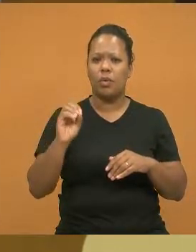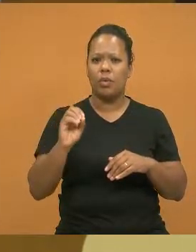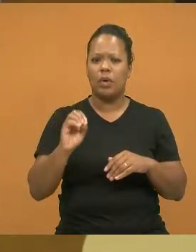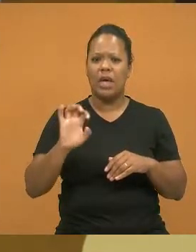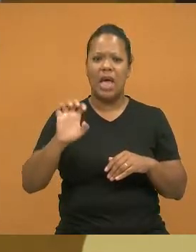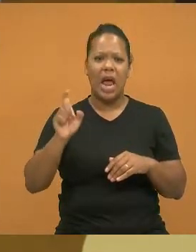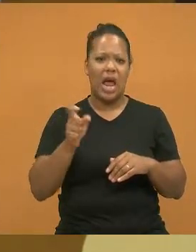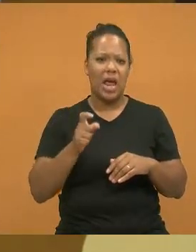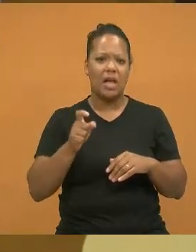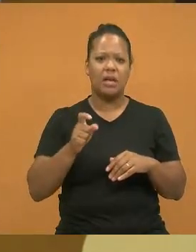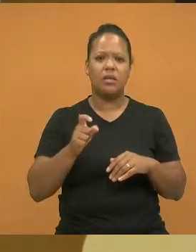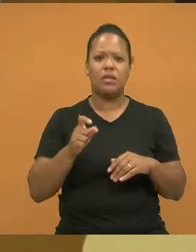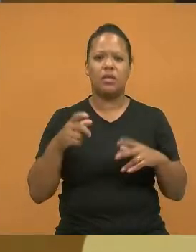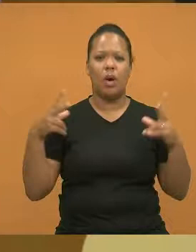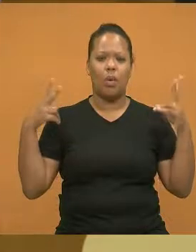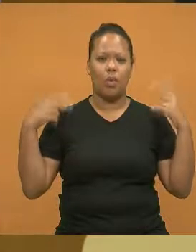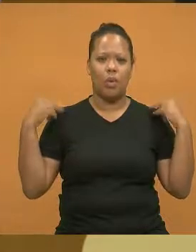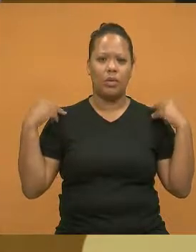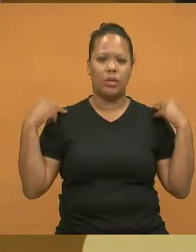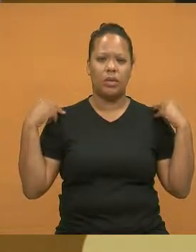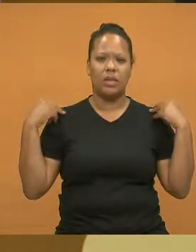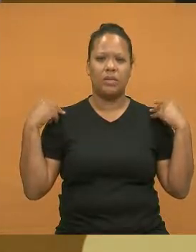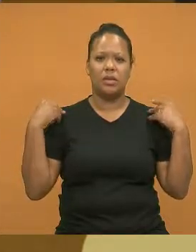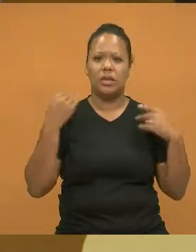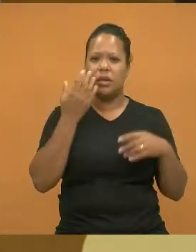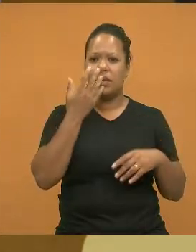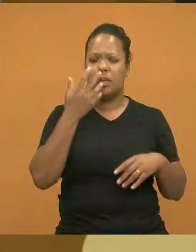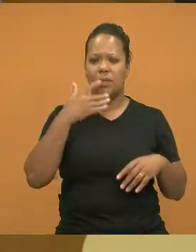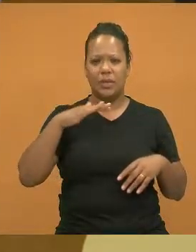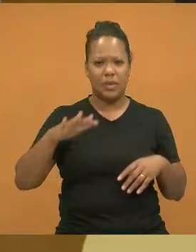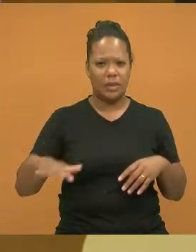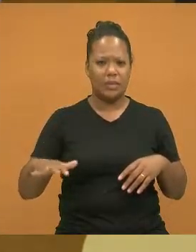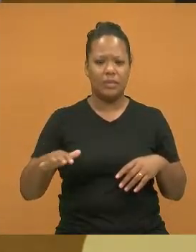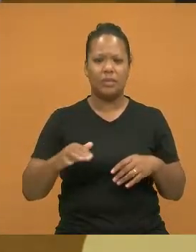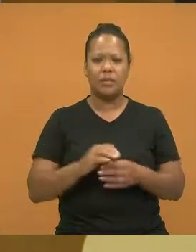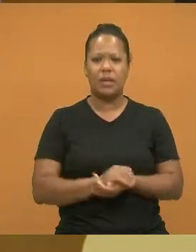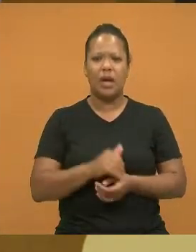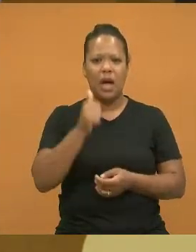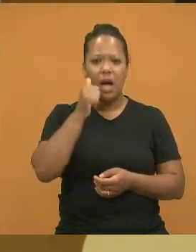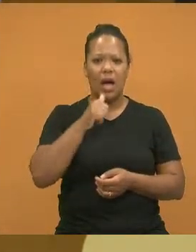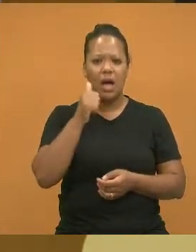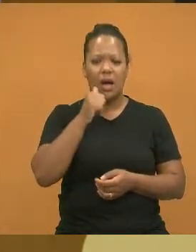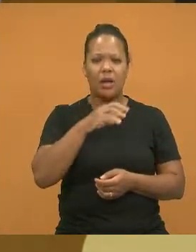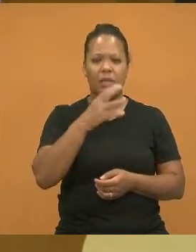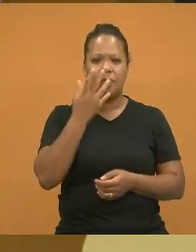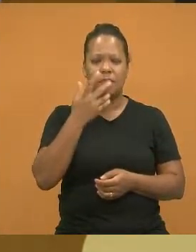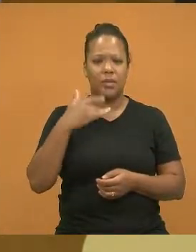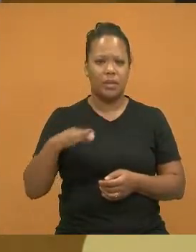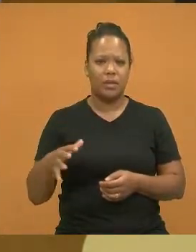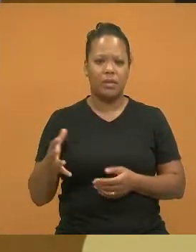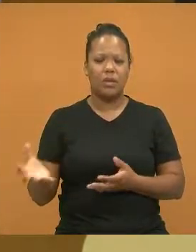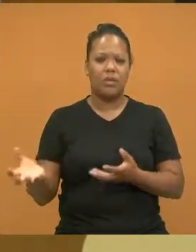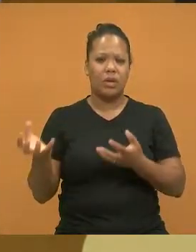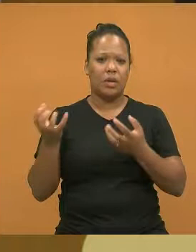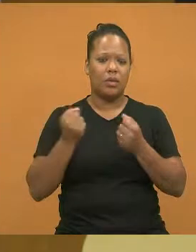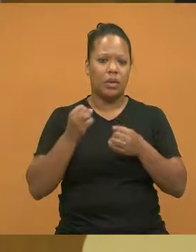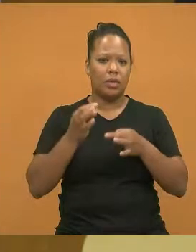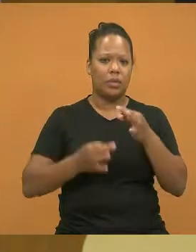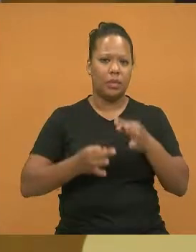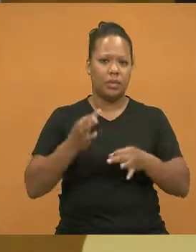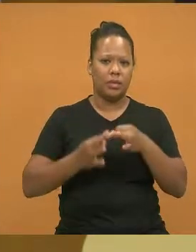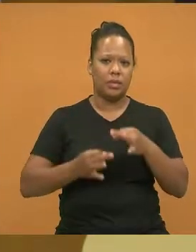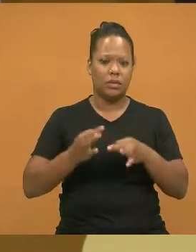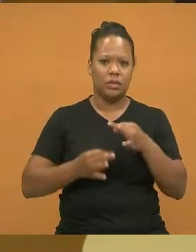um ex-motorista da entidade, uma menina da Herbal. O abrigo, a adolescente, ela tinha sido recolhida pela justiça